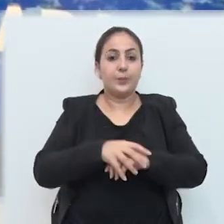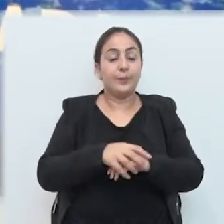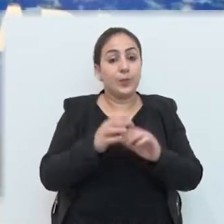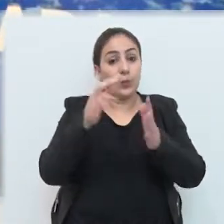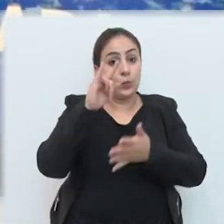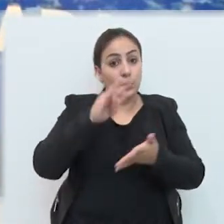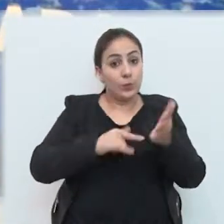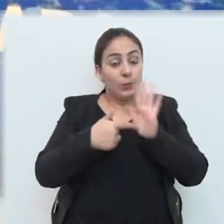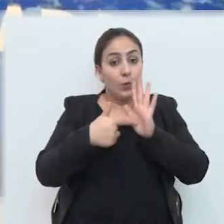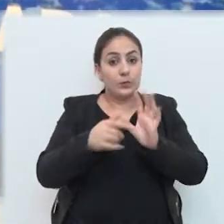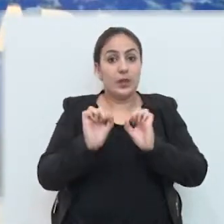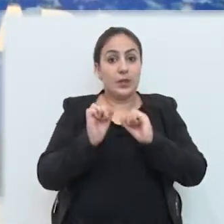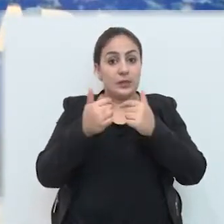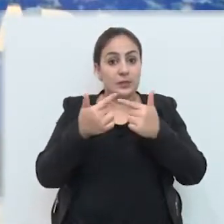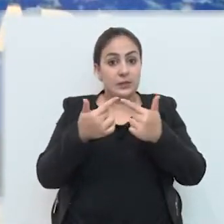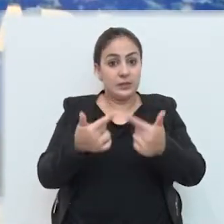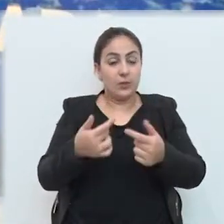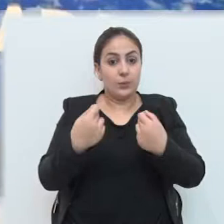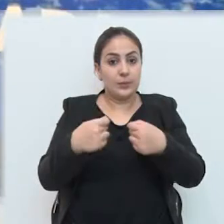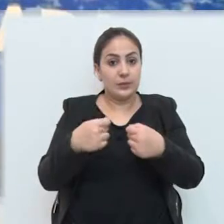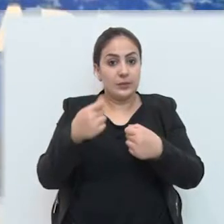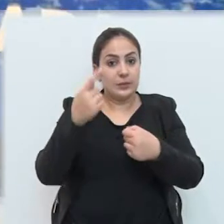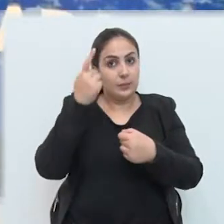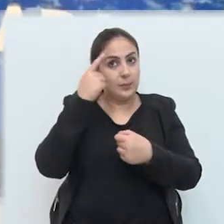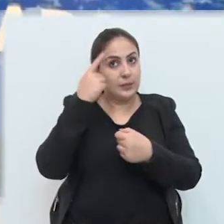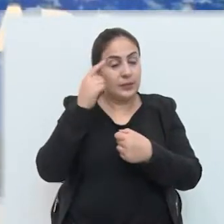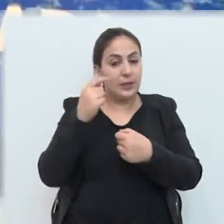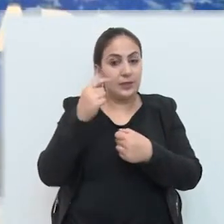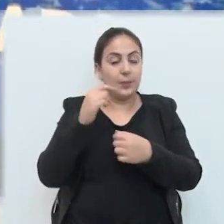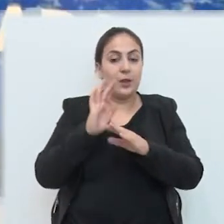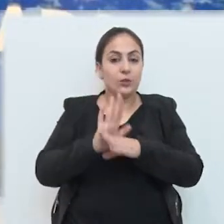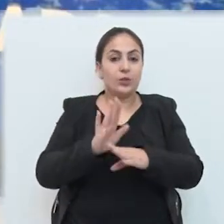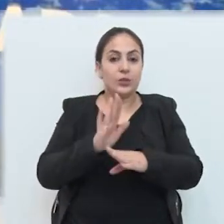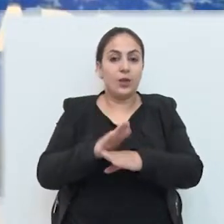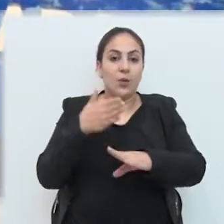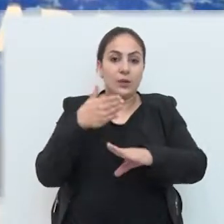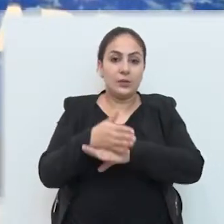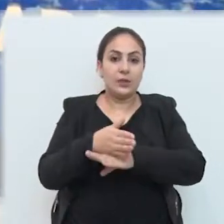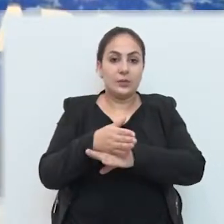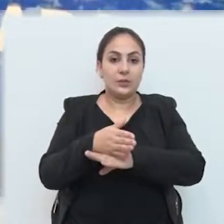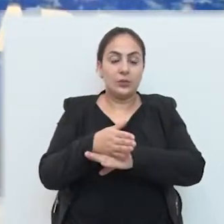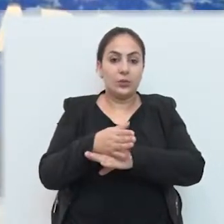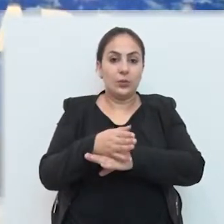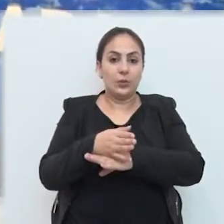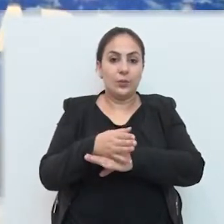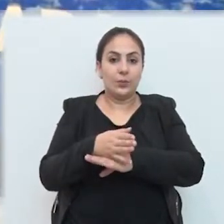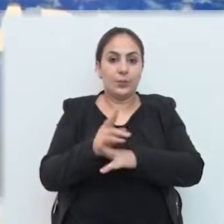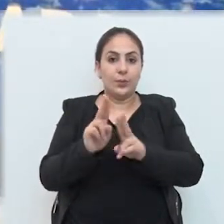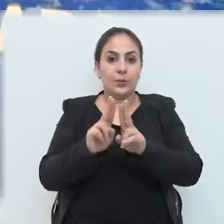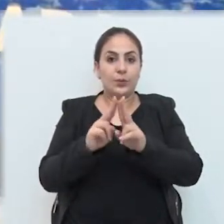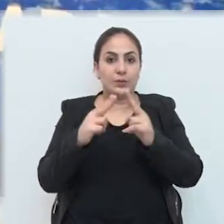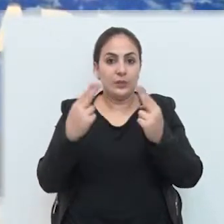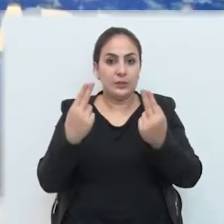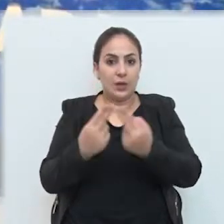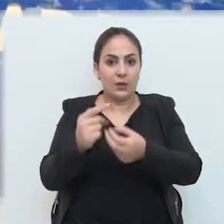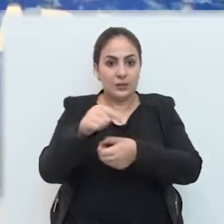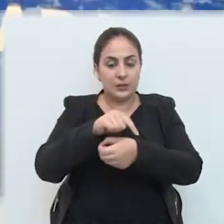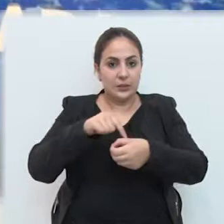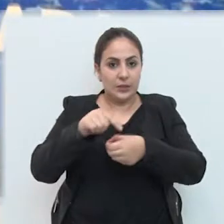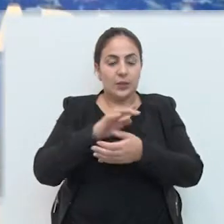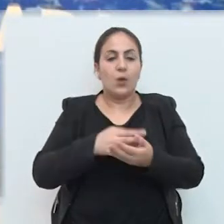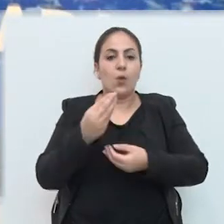documento aponta ações que deverão ser projetadas para contribuir com o acesso universal à cidade, como